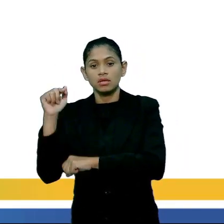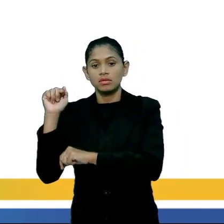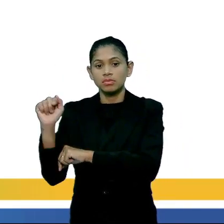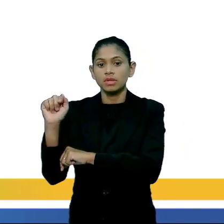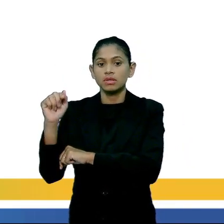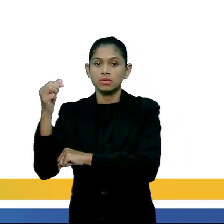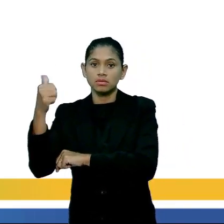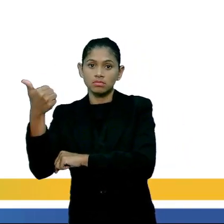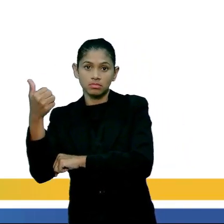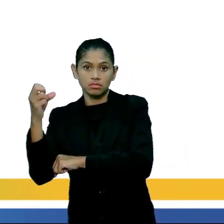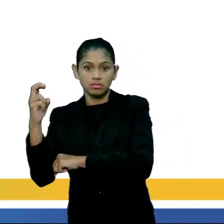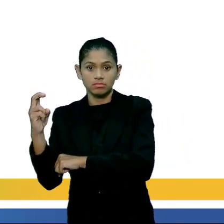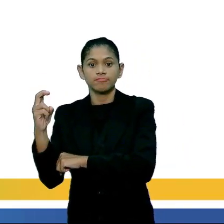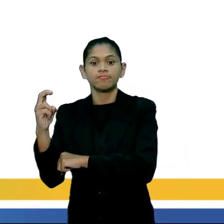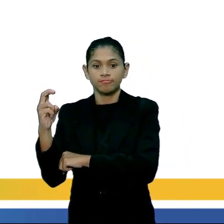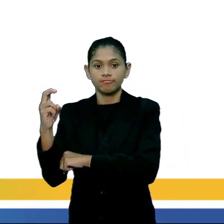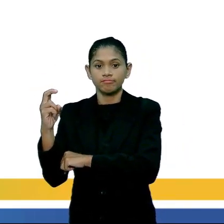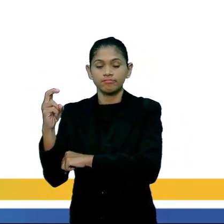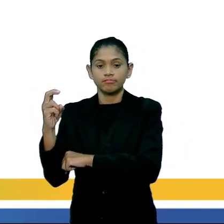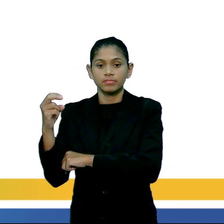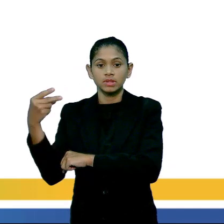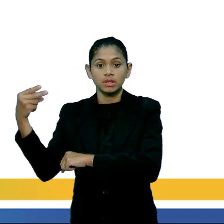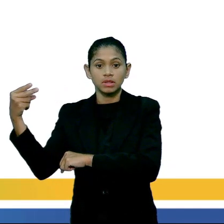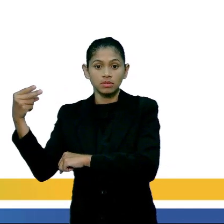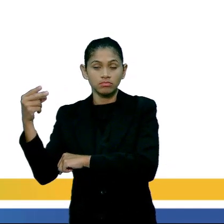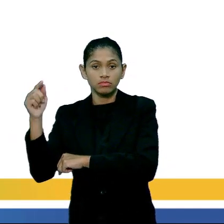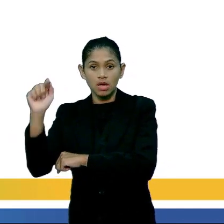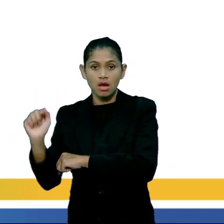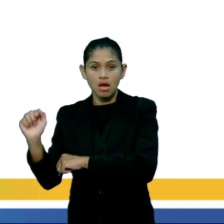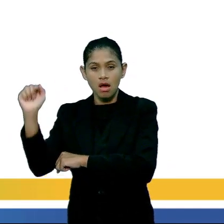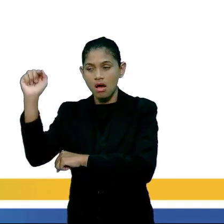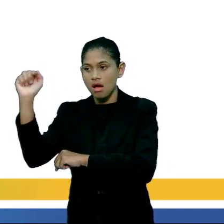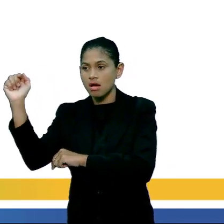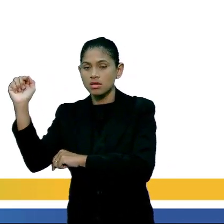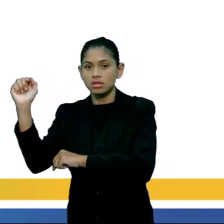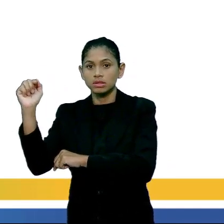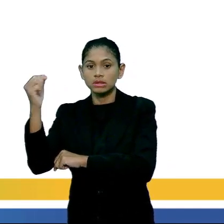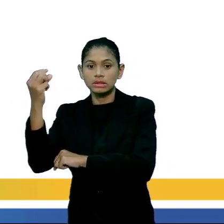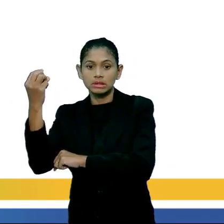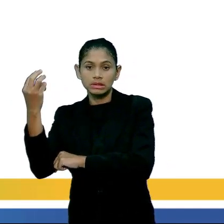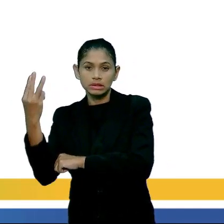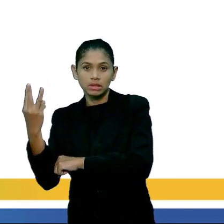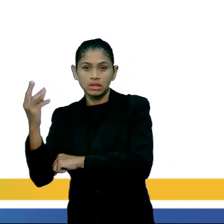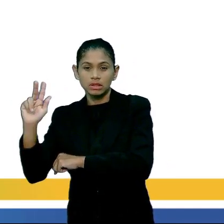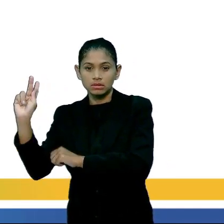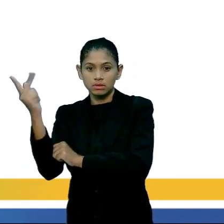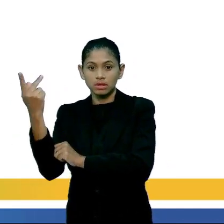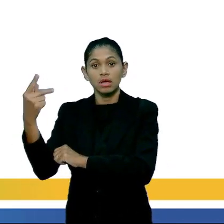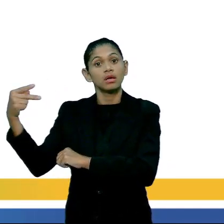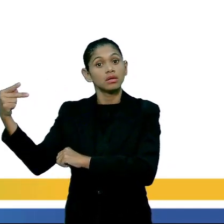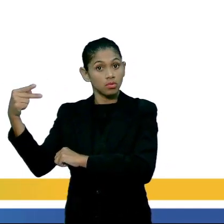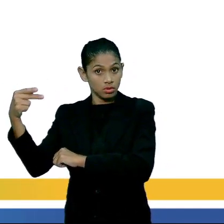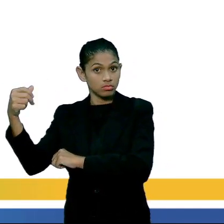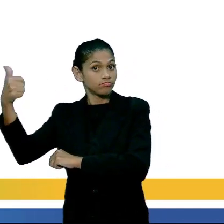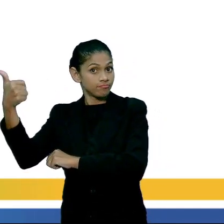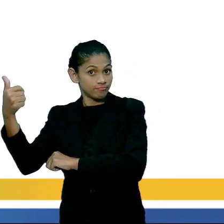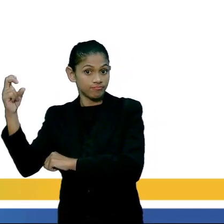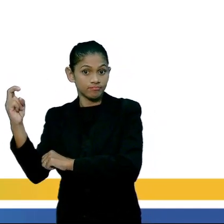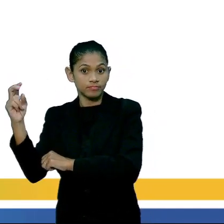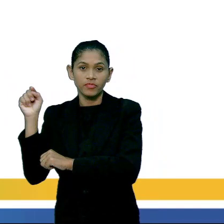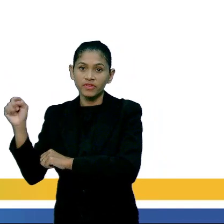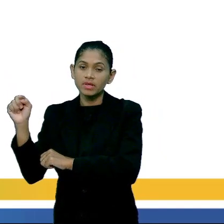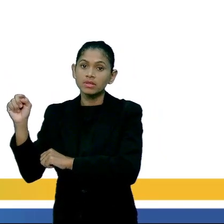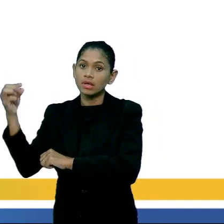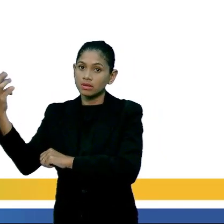3 vezes H. Olha aí, raiz de 3 vezes H, 15 vezes 3. Vai ficar